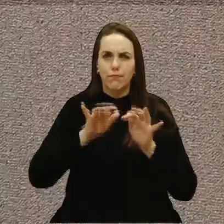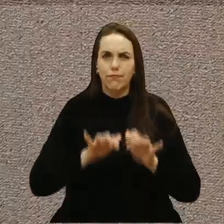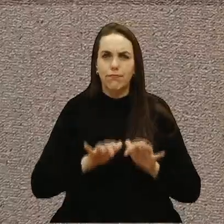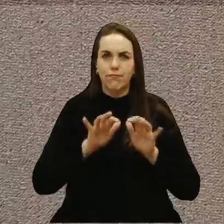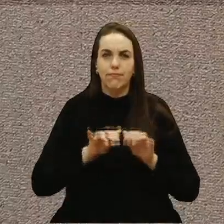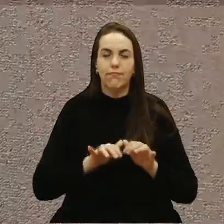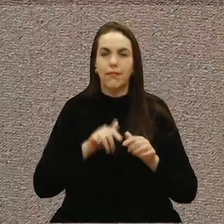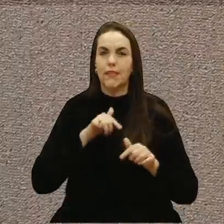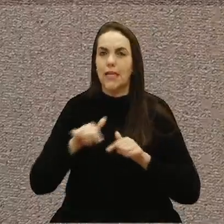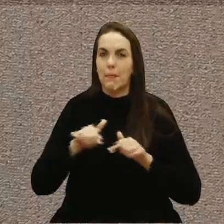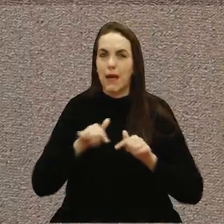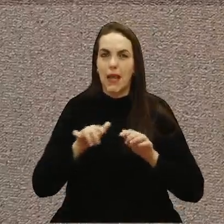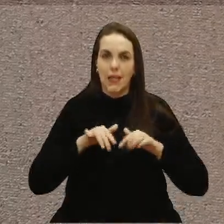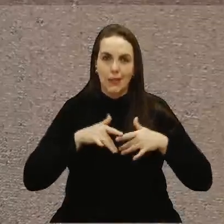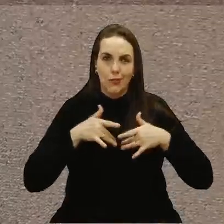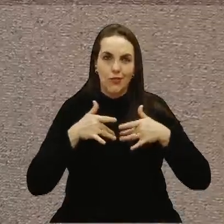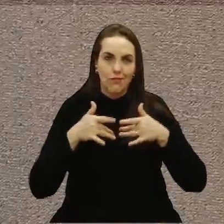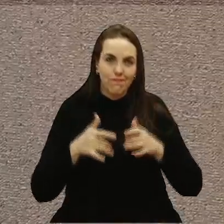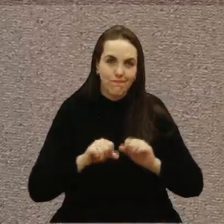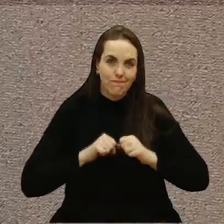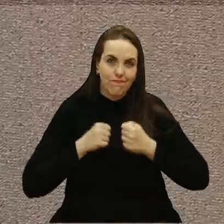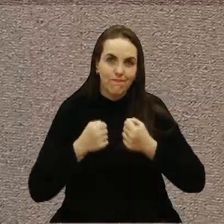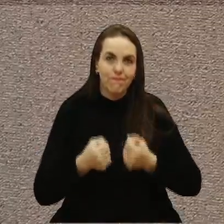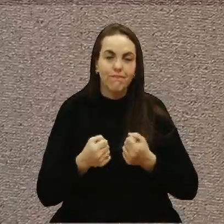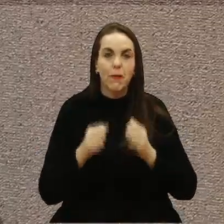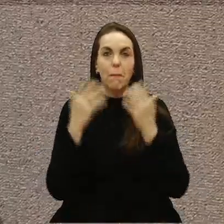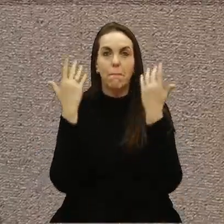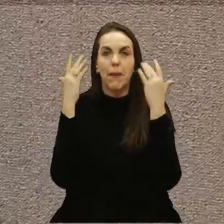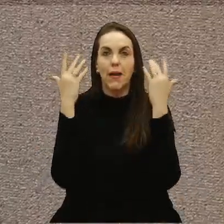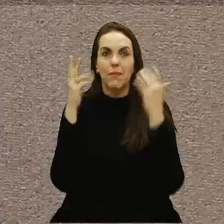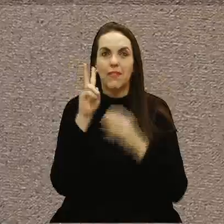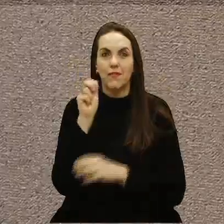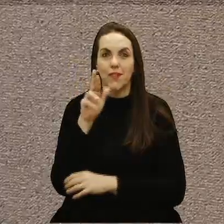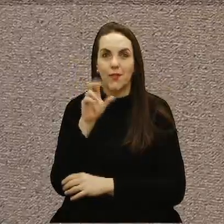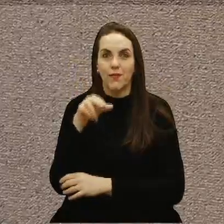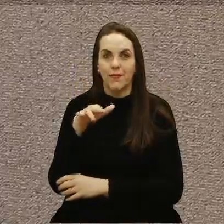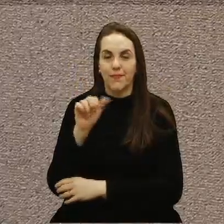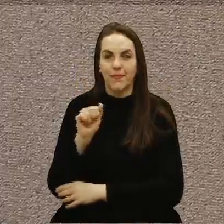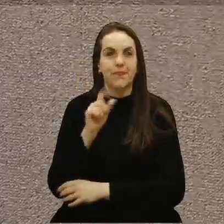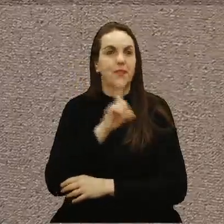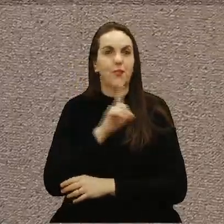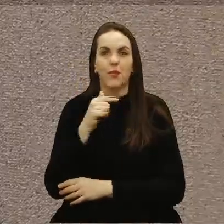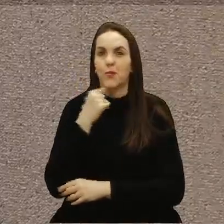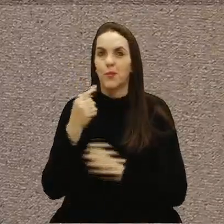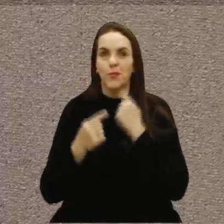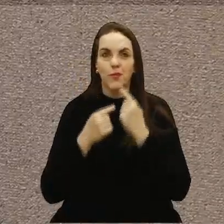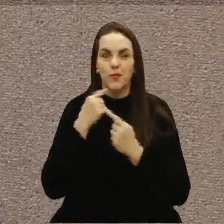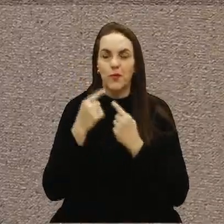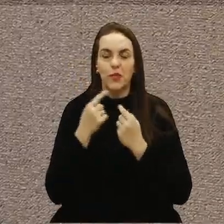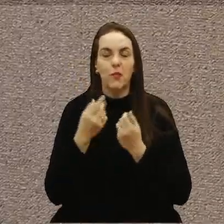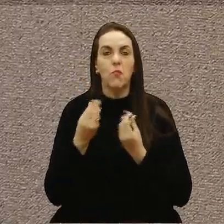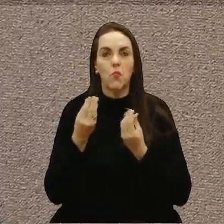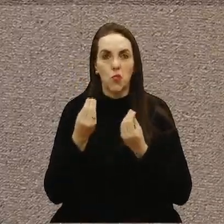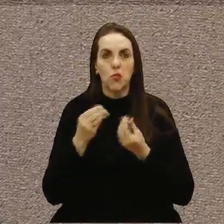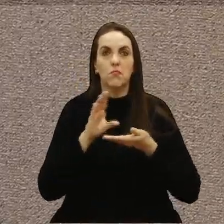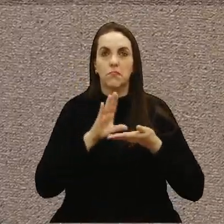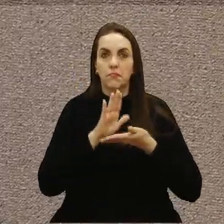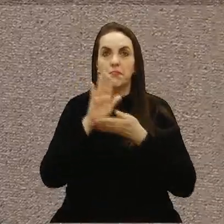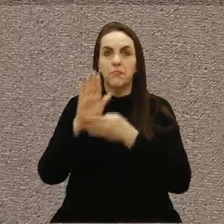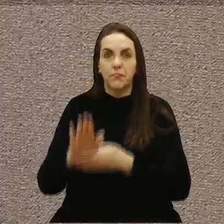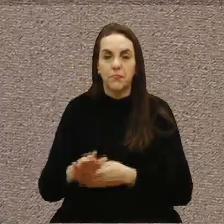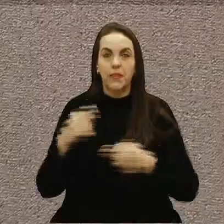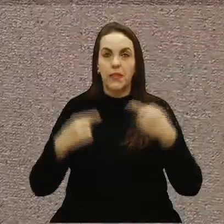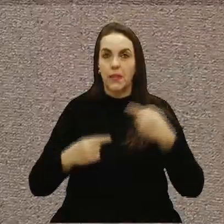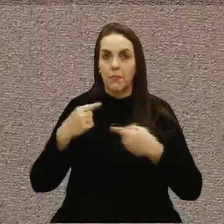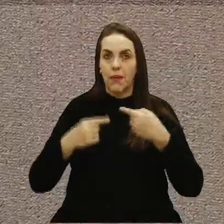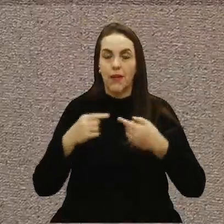muita dedicação. Então, parabéns à Verônica e será, sem dúvida nenhuma, uma grande contribuição para o debate sobre o